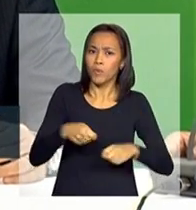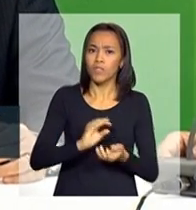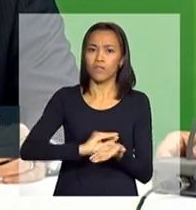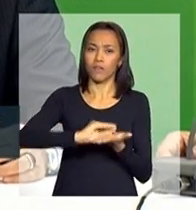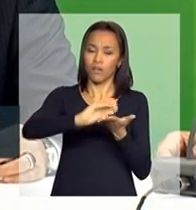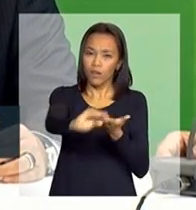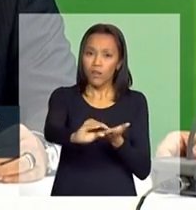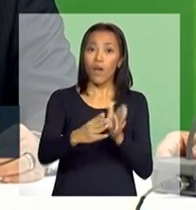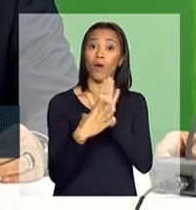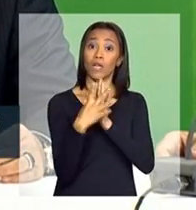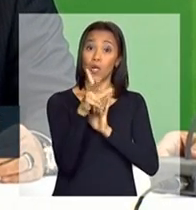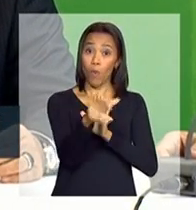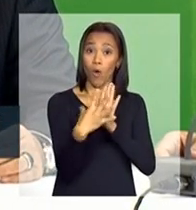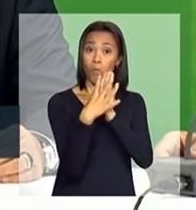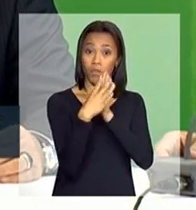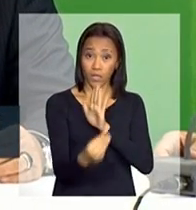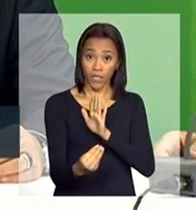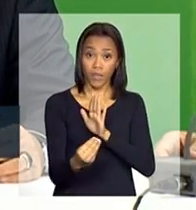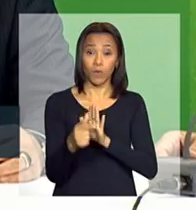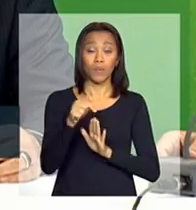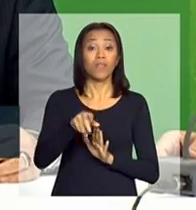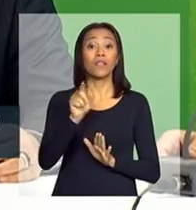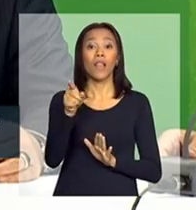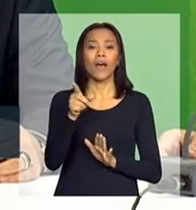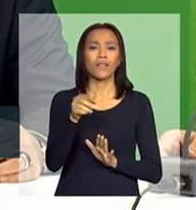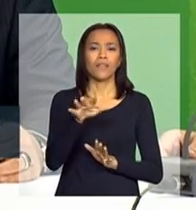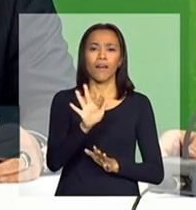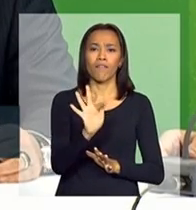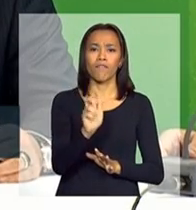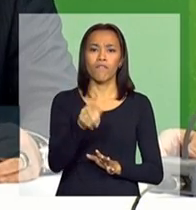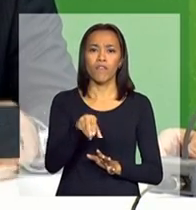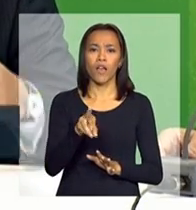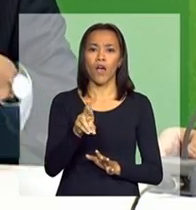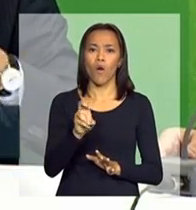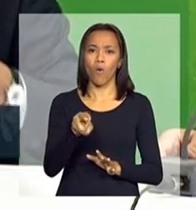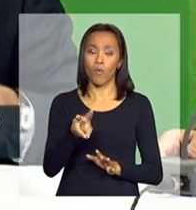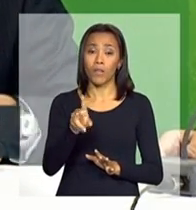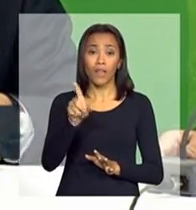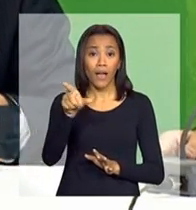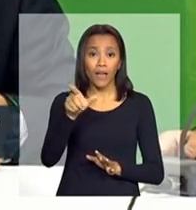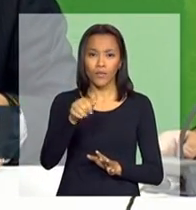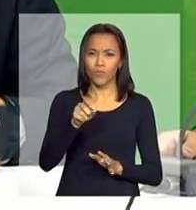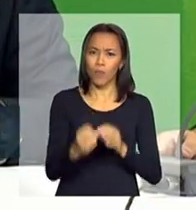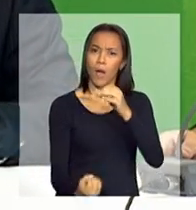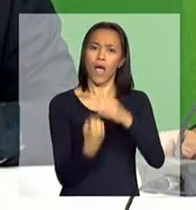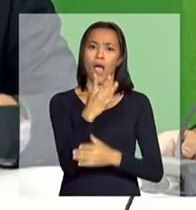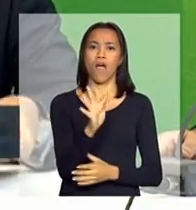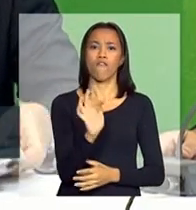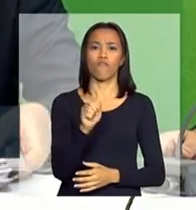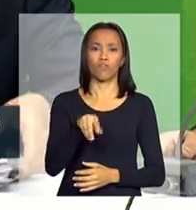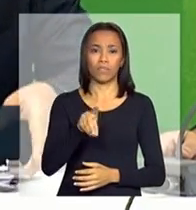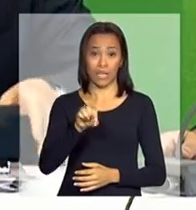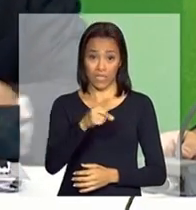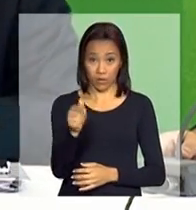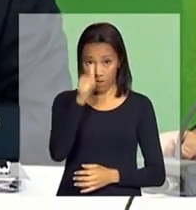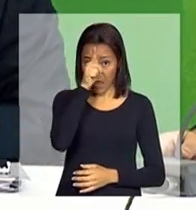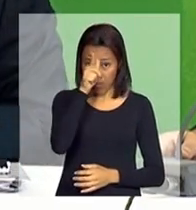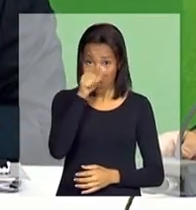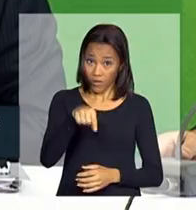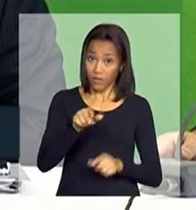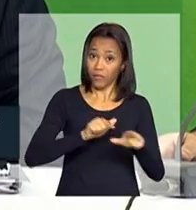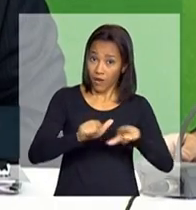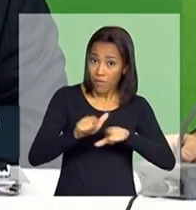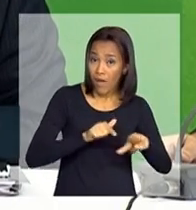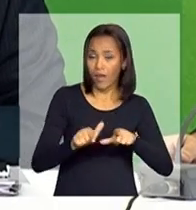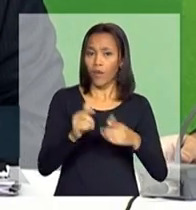ao modelo da fundação Fran rofer na Alemanha é um modelo de uma Fundação que trabalha com inovação então a Inovação